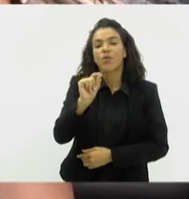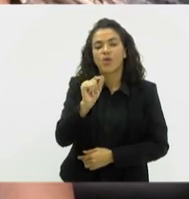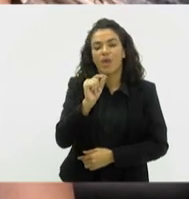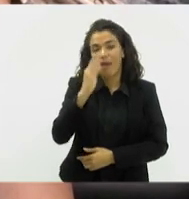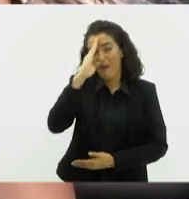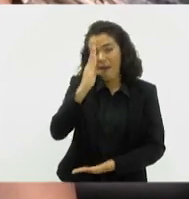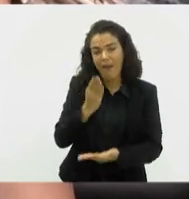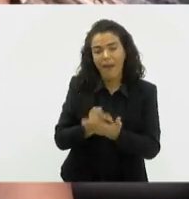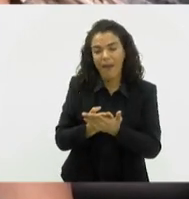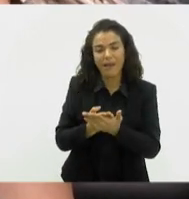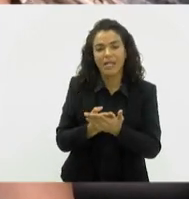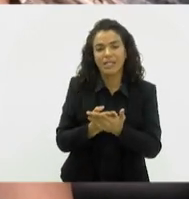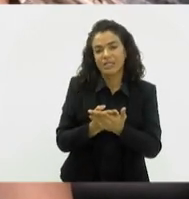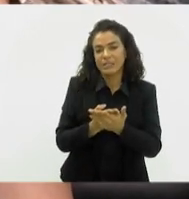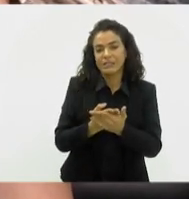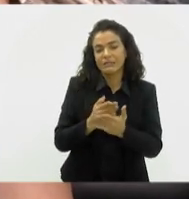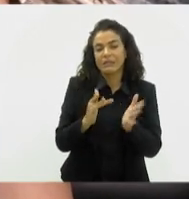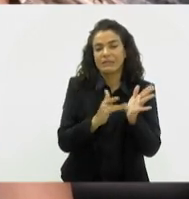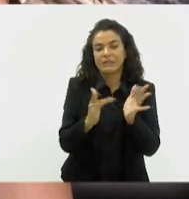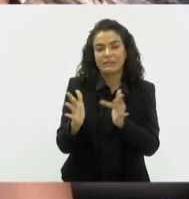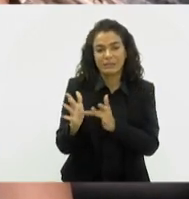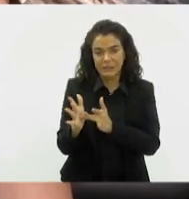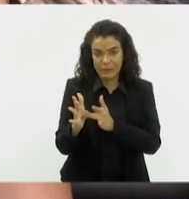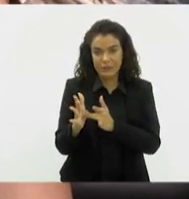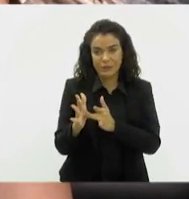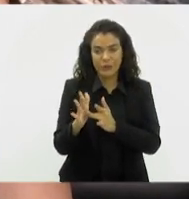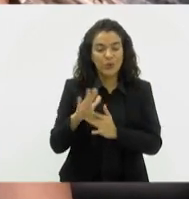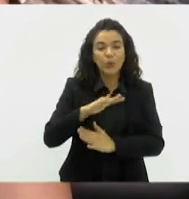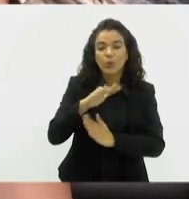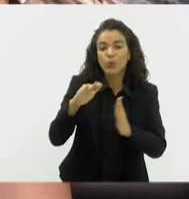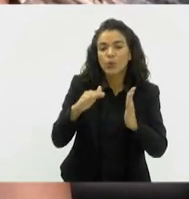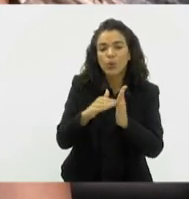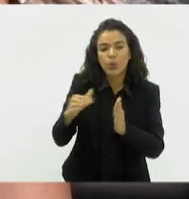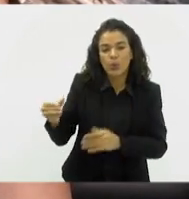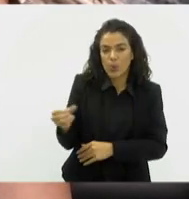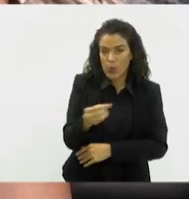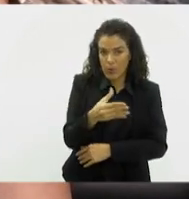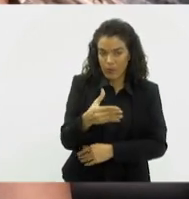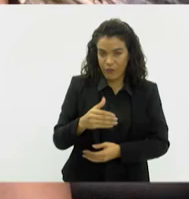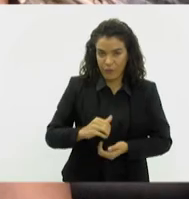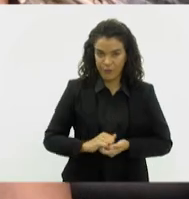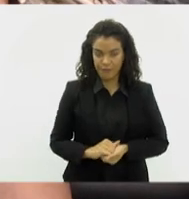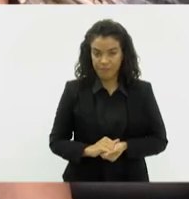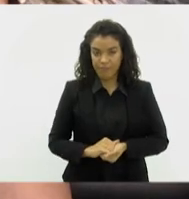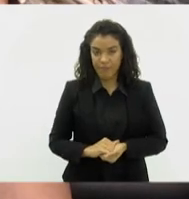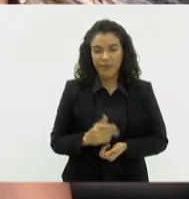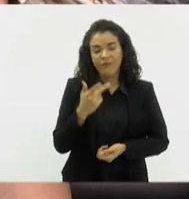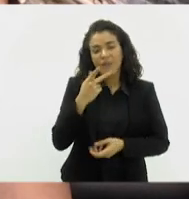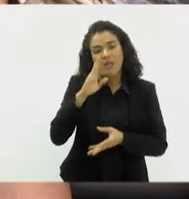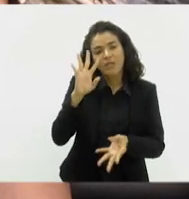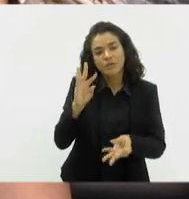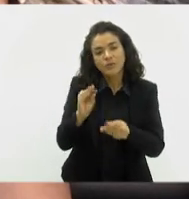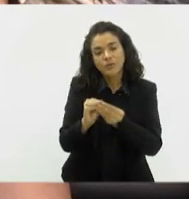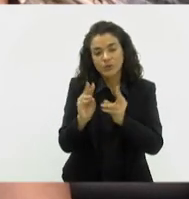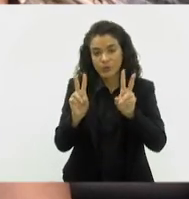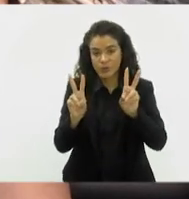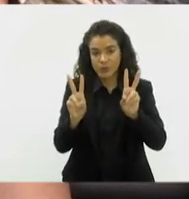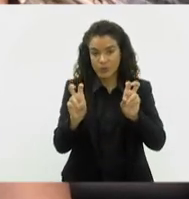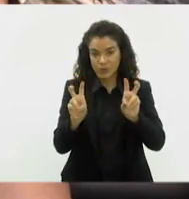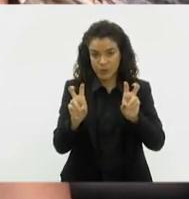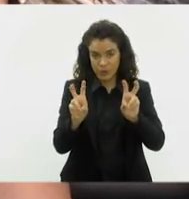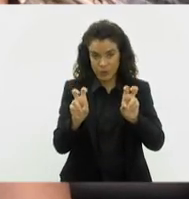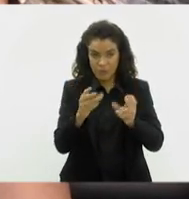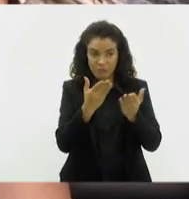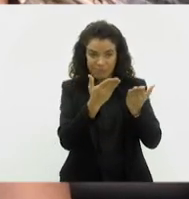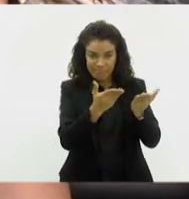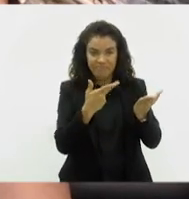nova criatura é. As coisas velhas se passaram, eis que tudo se fez novo. Então, falando um pouco sobre essa questão que o